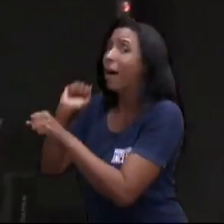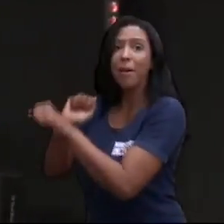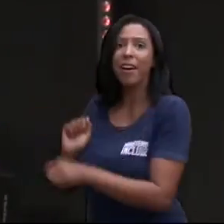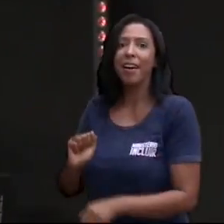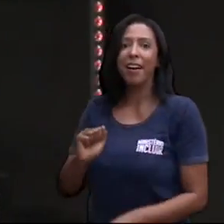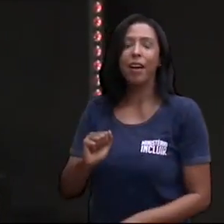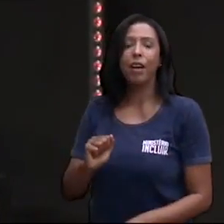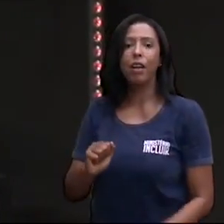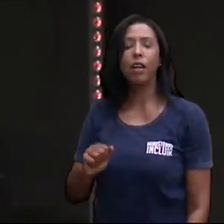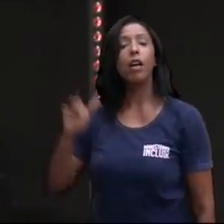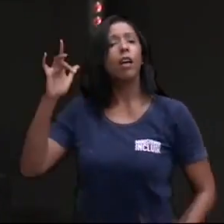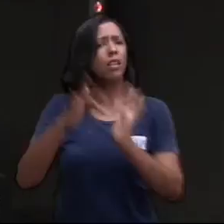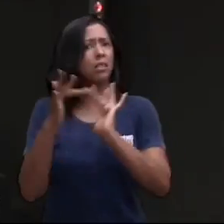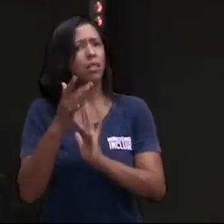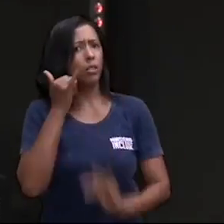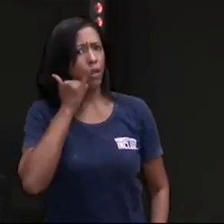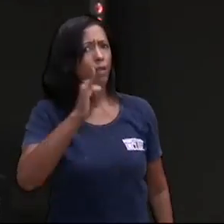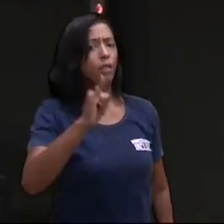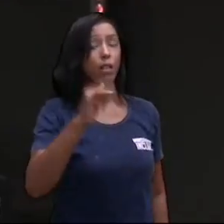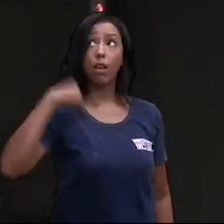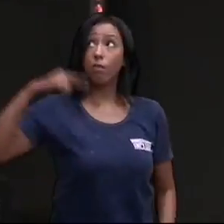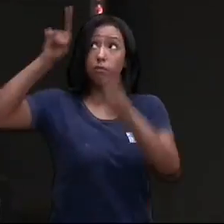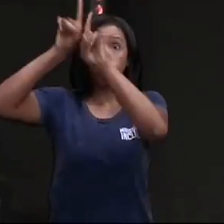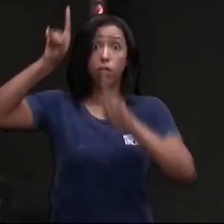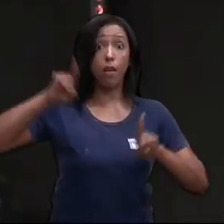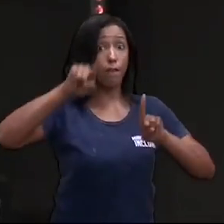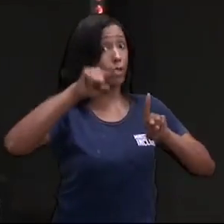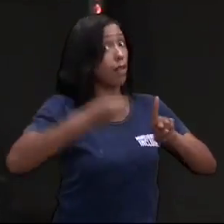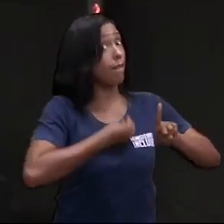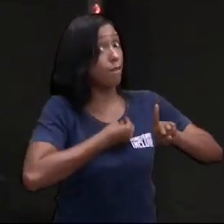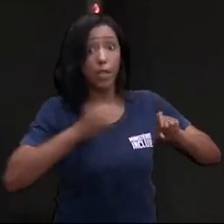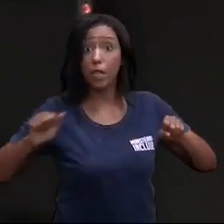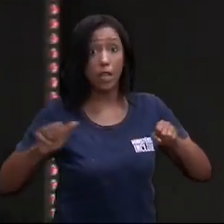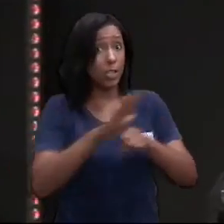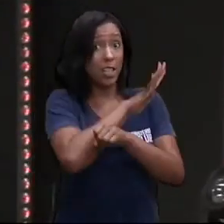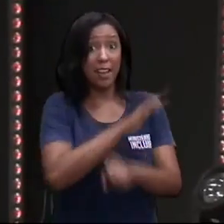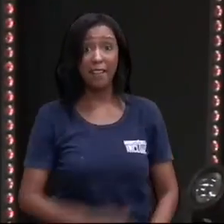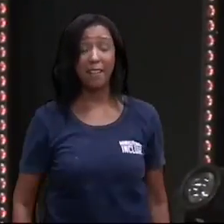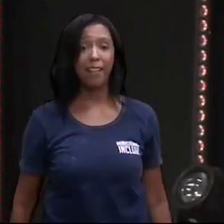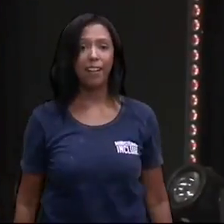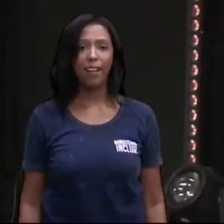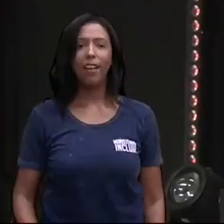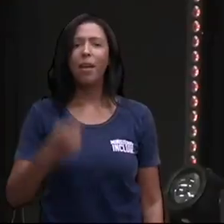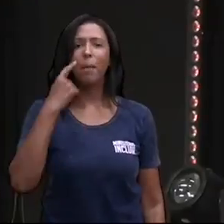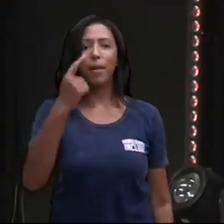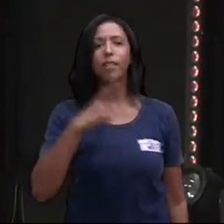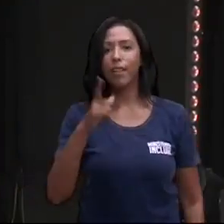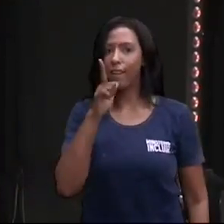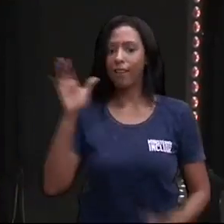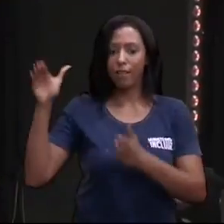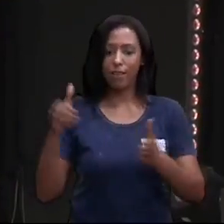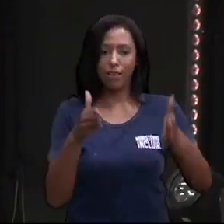vida e vida como abundância imagina aqui do lado de lá do Rio